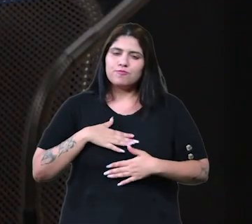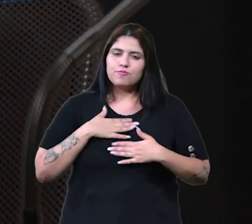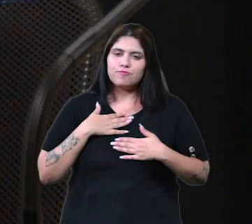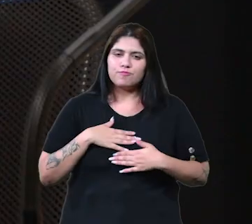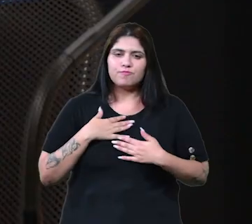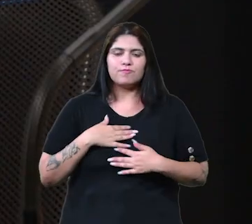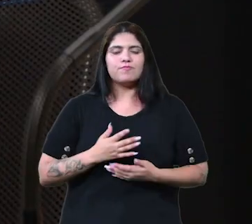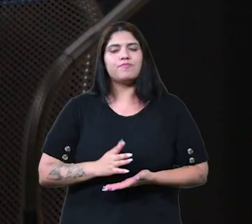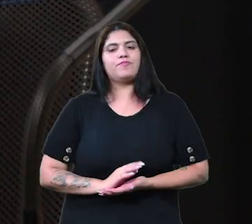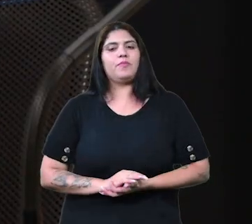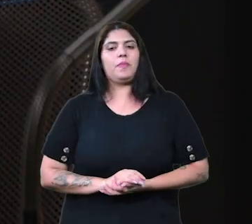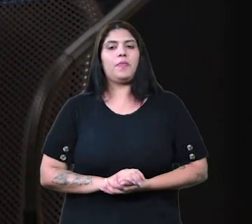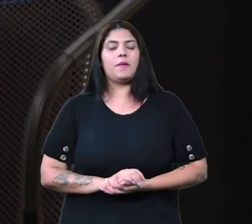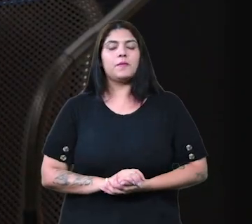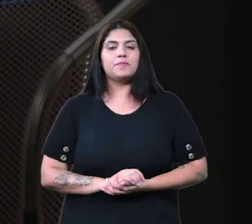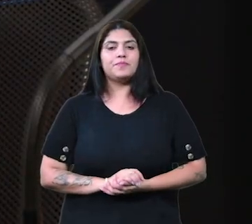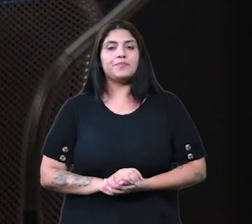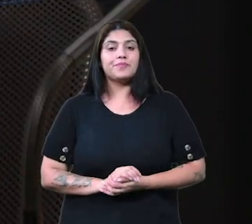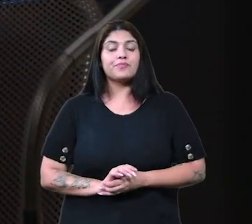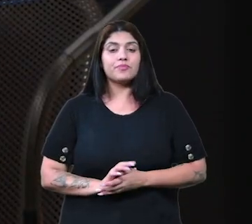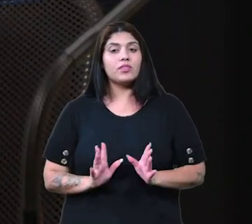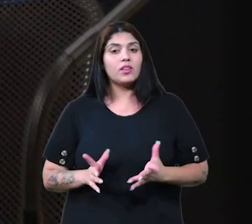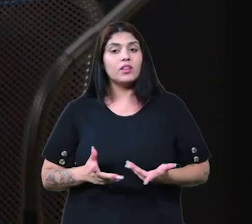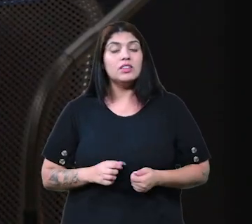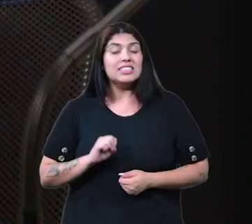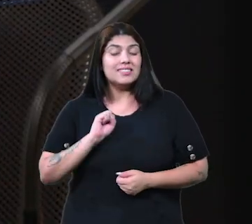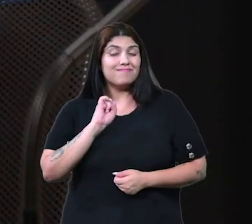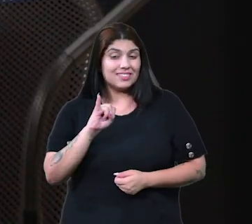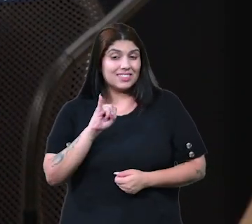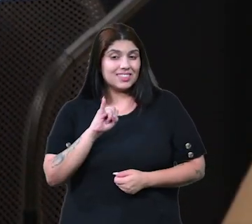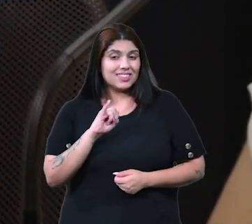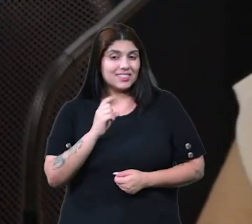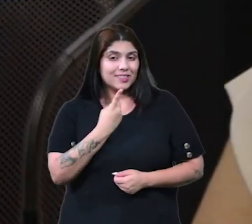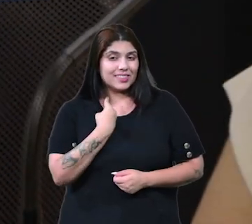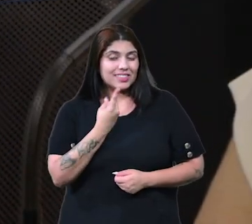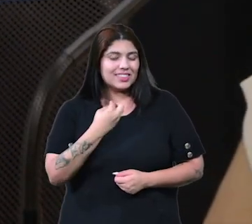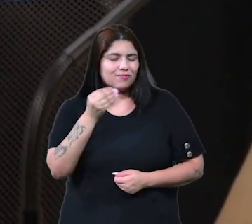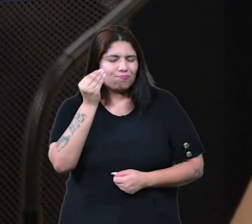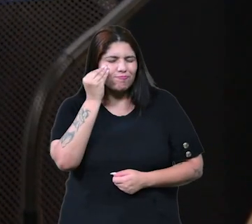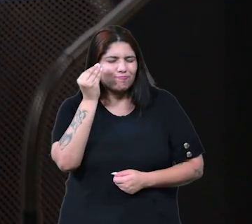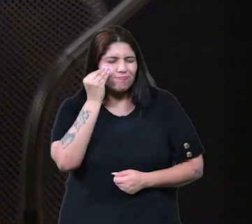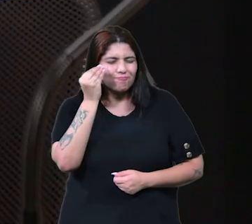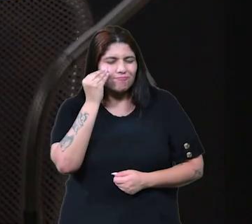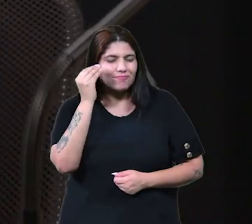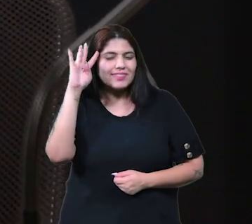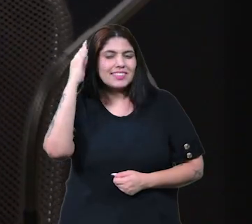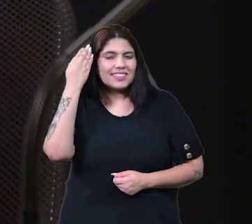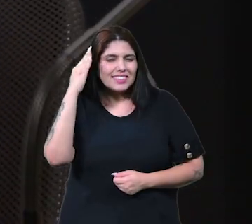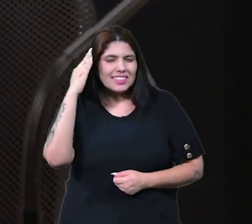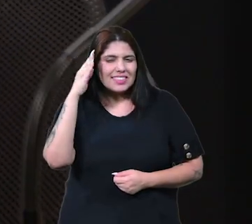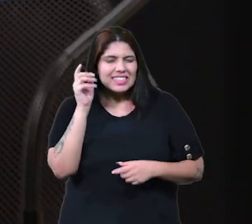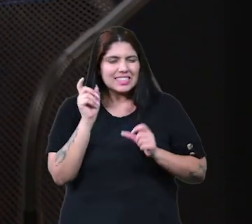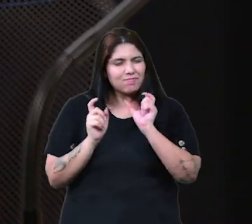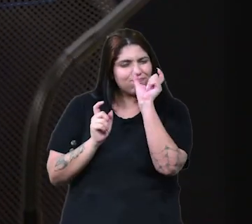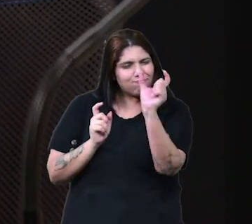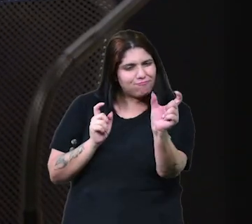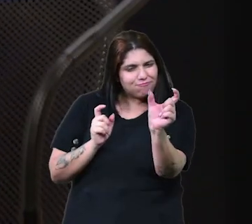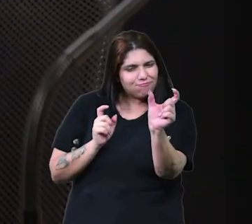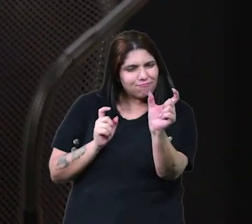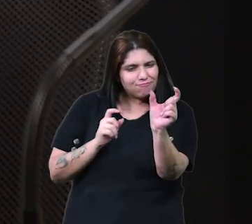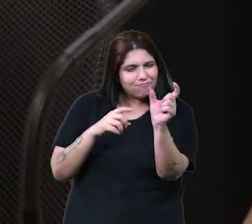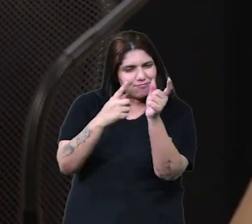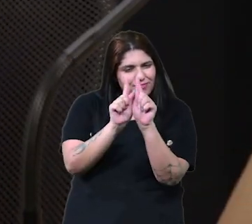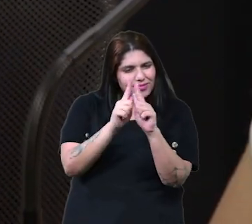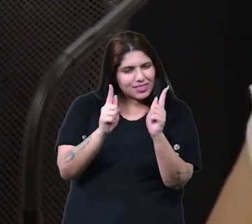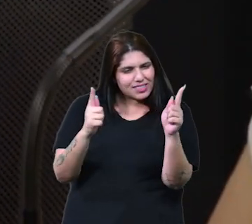acolher. Então, se a gente for realmente tentar entender o radical, né, a etimologia da palavra, né, nada tem a ver